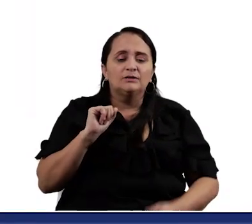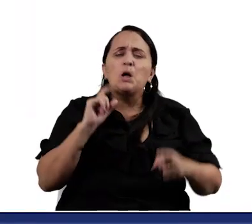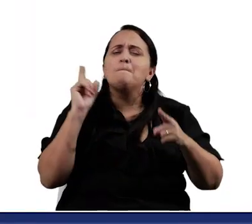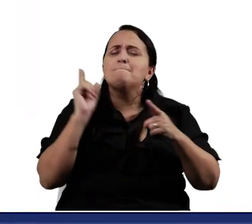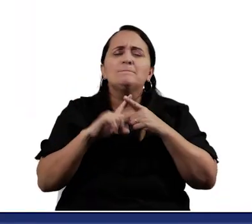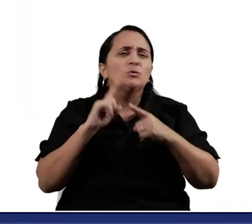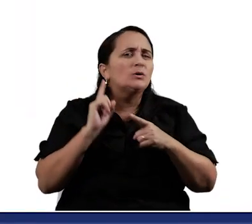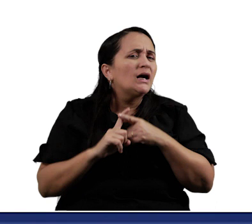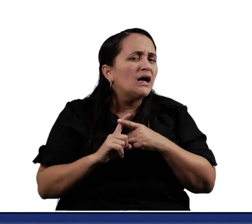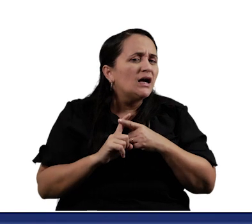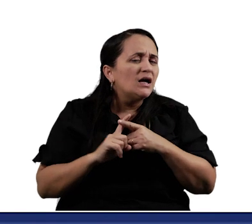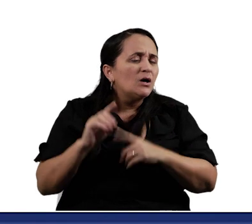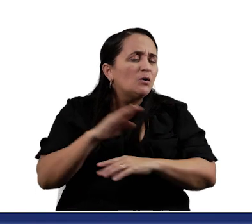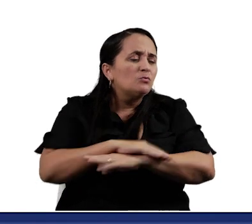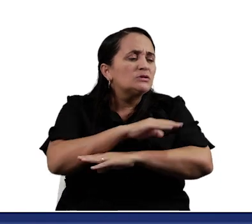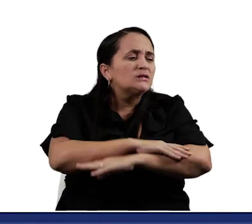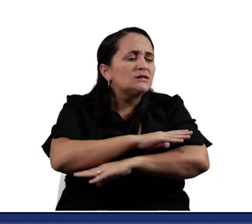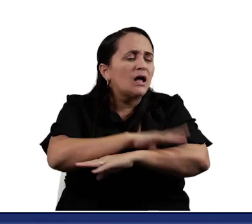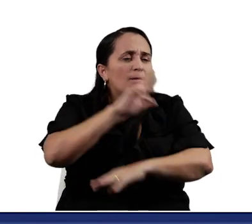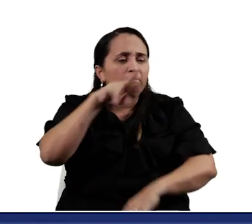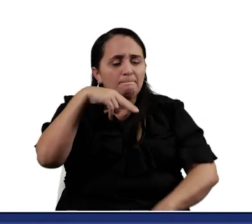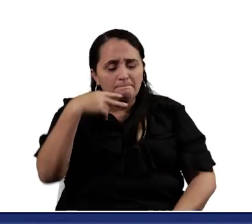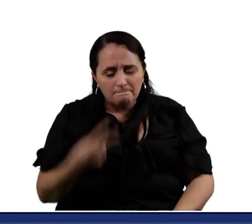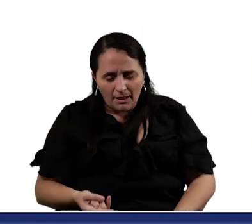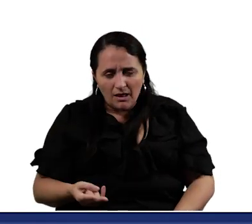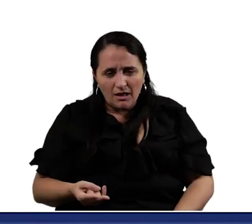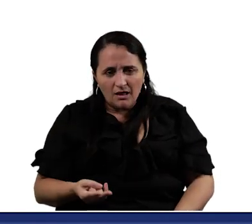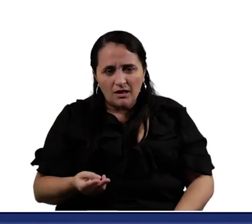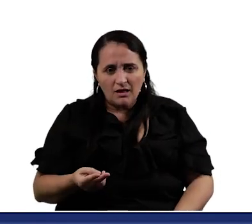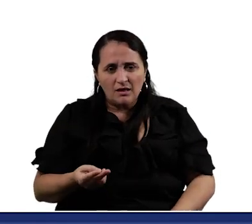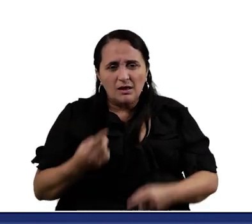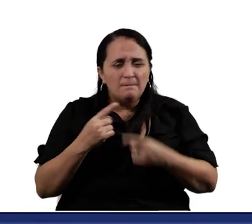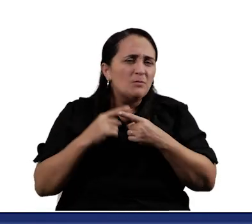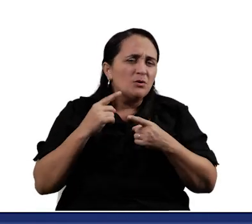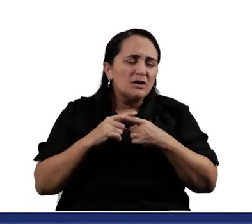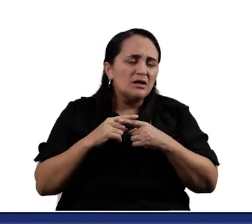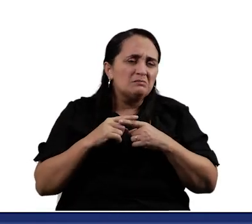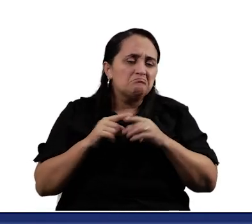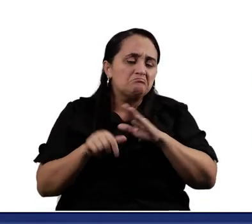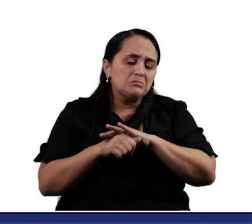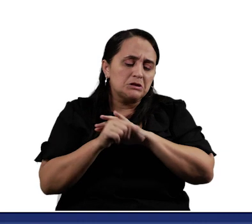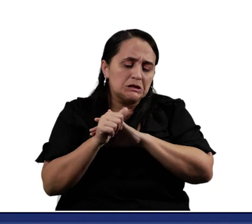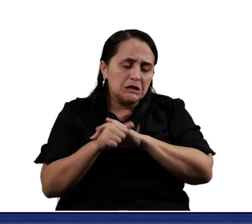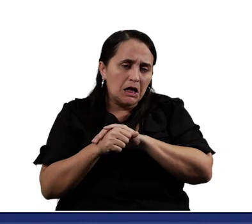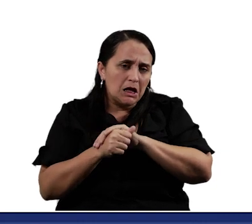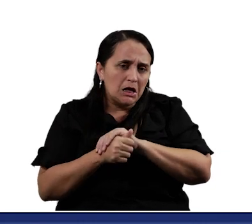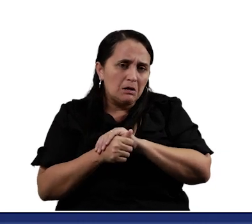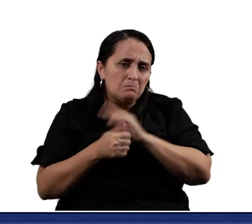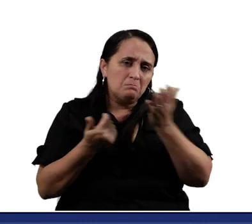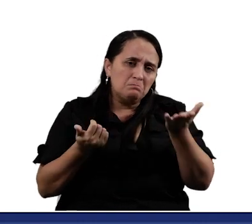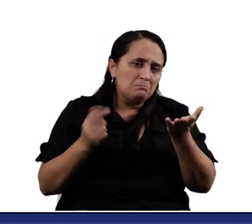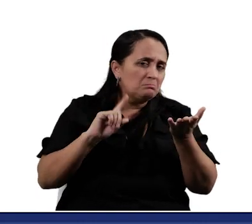Por que o sapo caiu no chão? Porque sapo não voa? Porque o sapo não